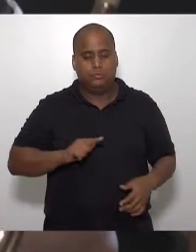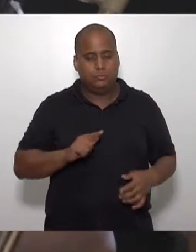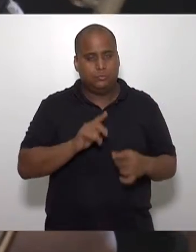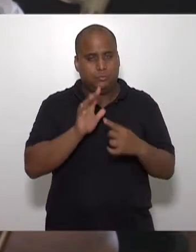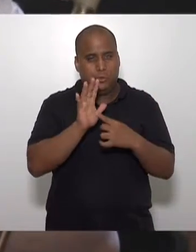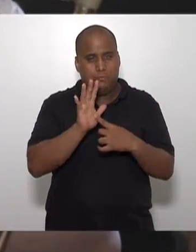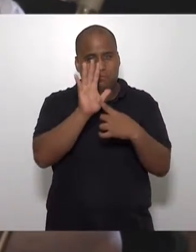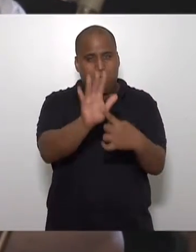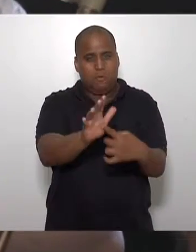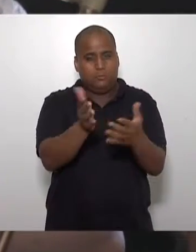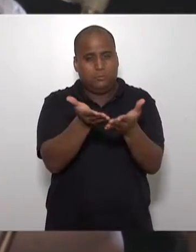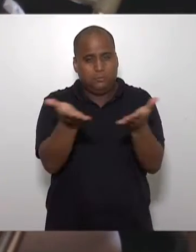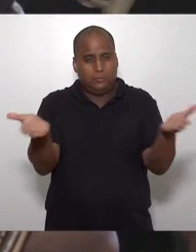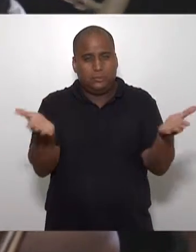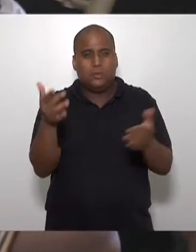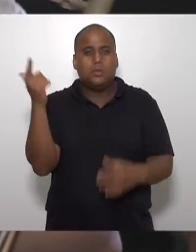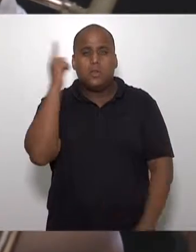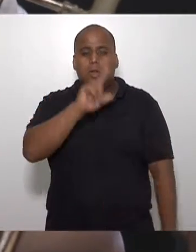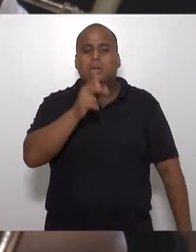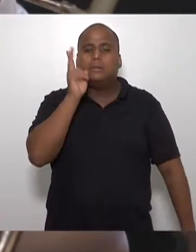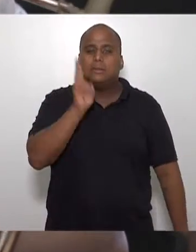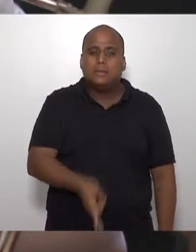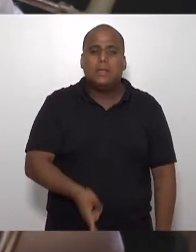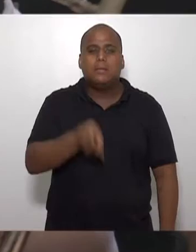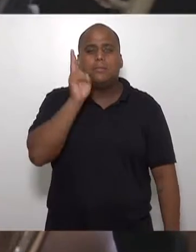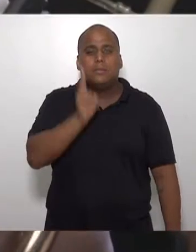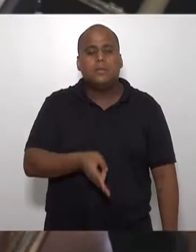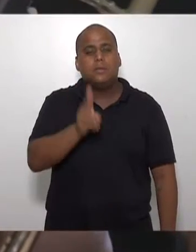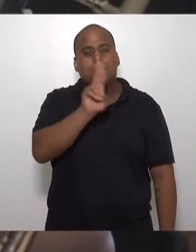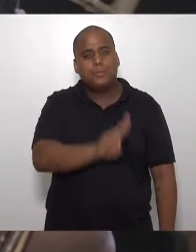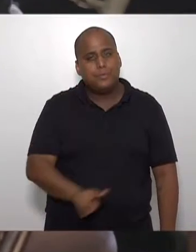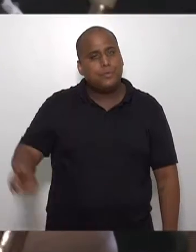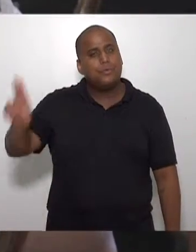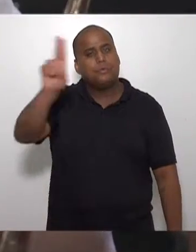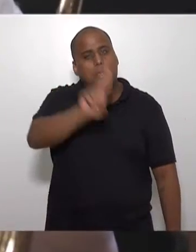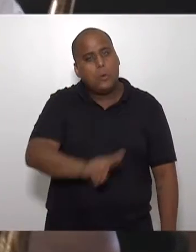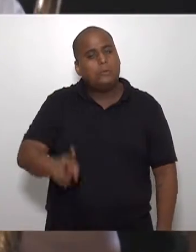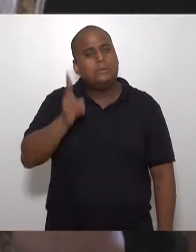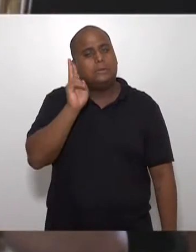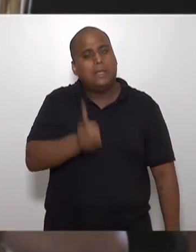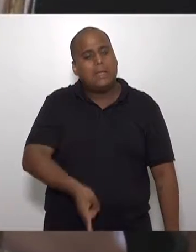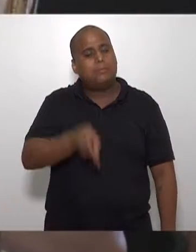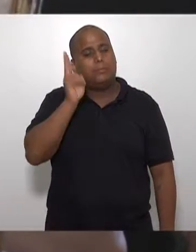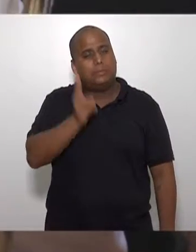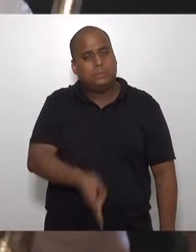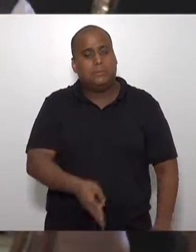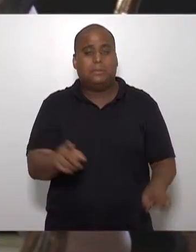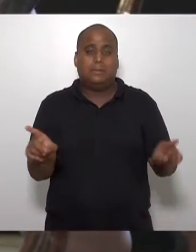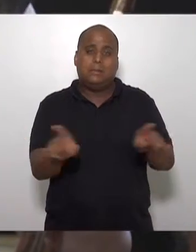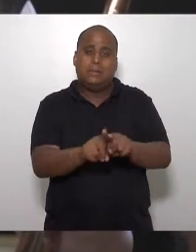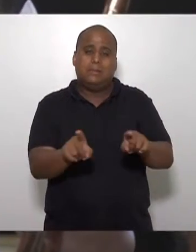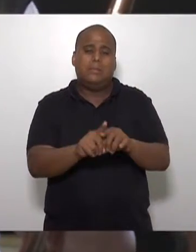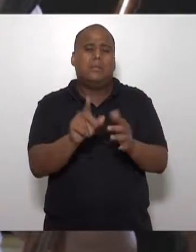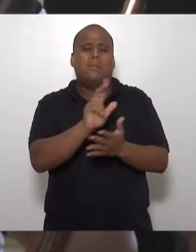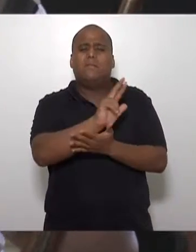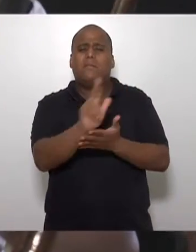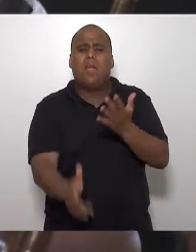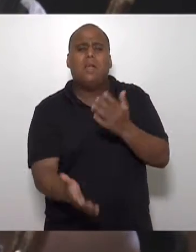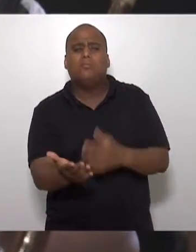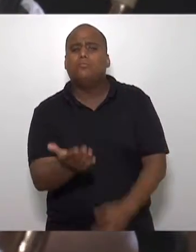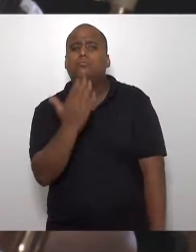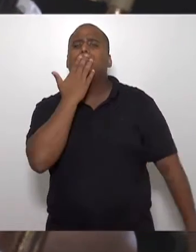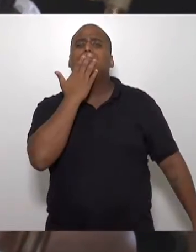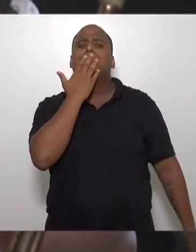que é o trombone mais comum utilizada hoje em dia nas orquestras sinfônicas e em vários tipos